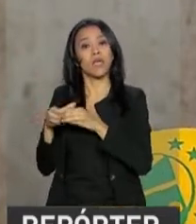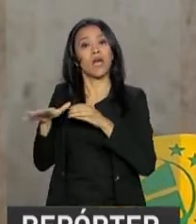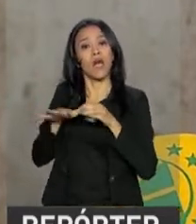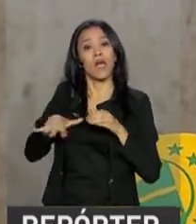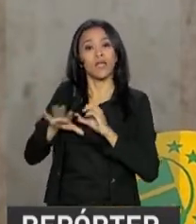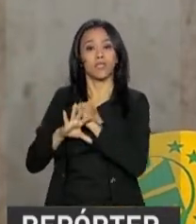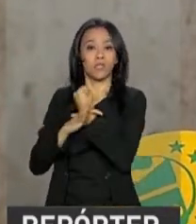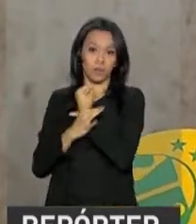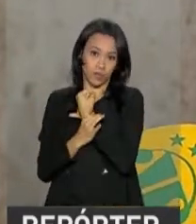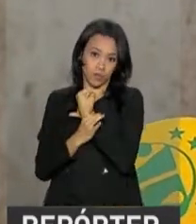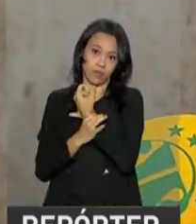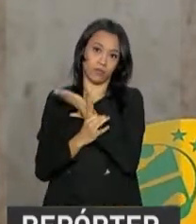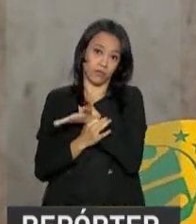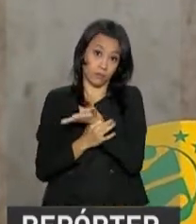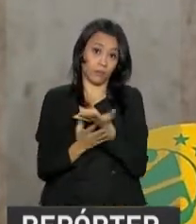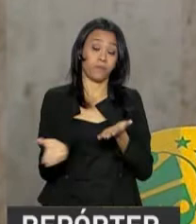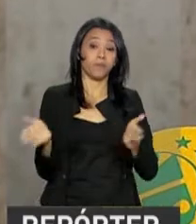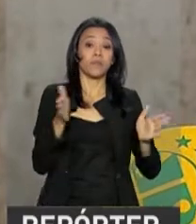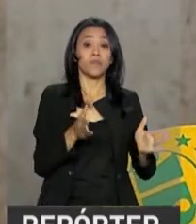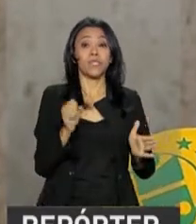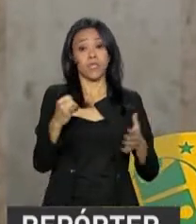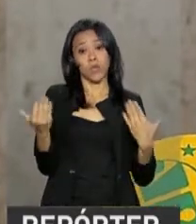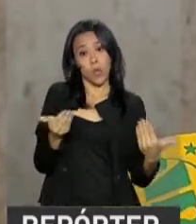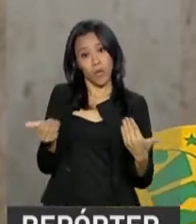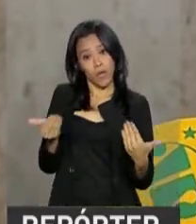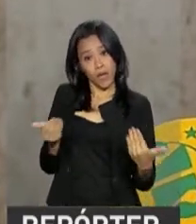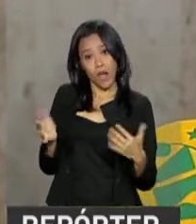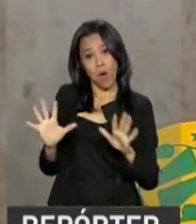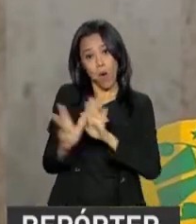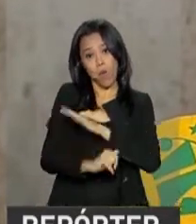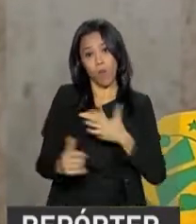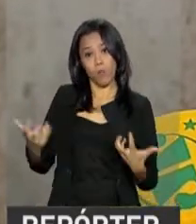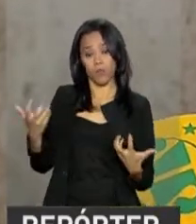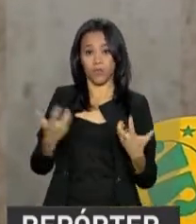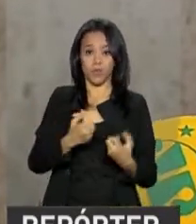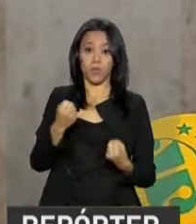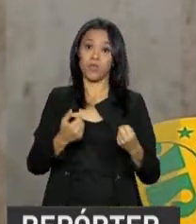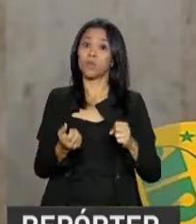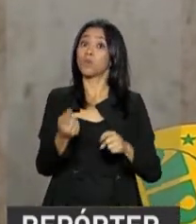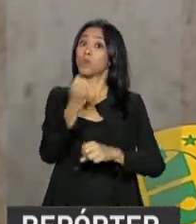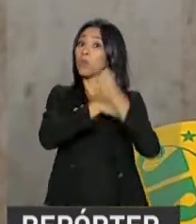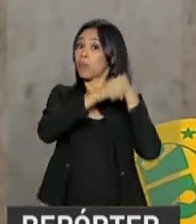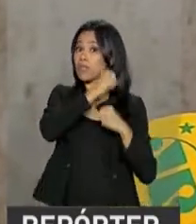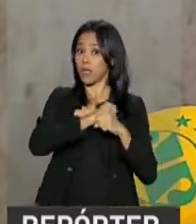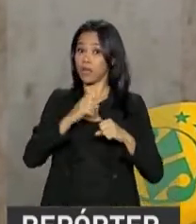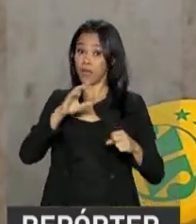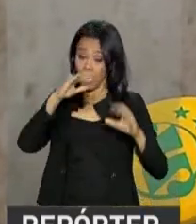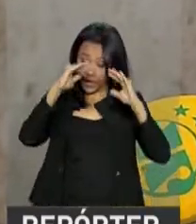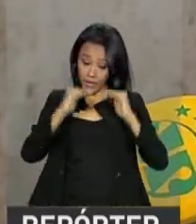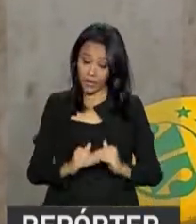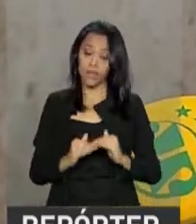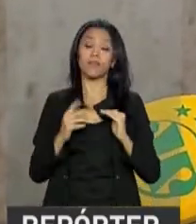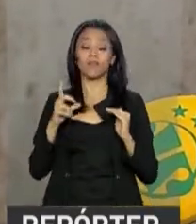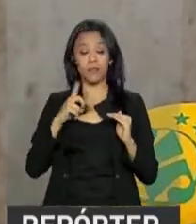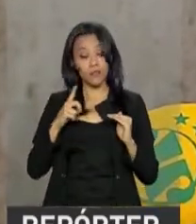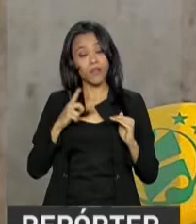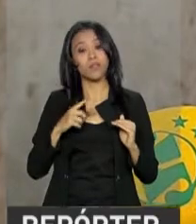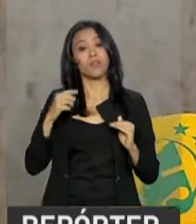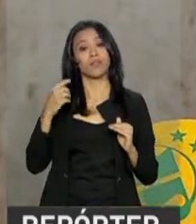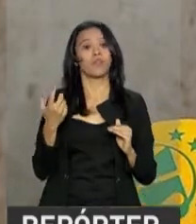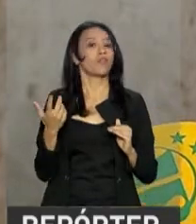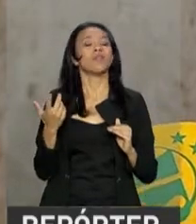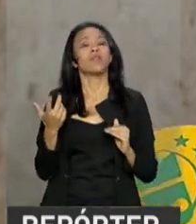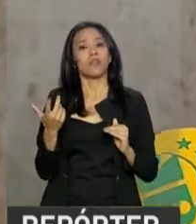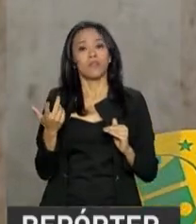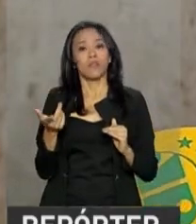autarquia se você comparar roubo de carga do ano passado pra cá a queda foi 38.9 por cento tá da